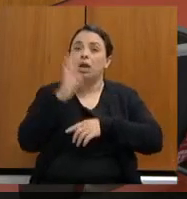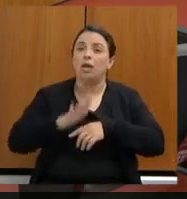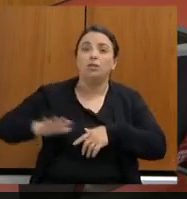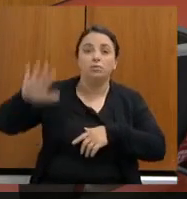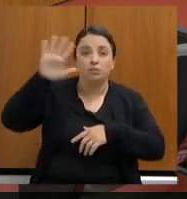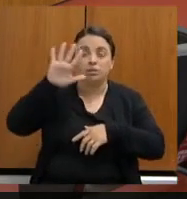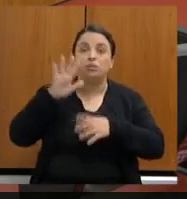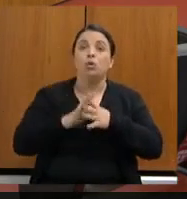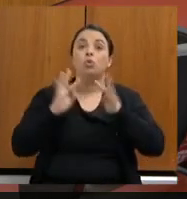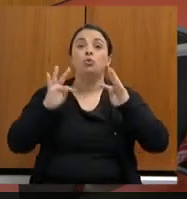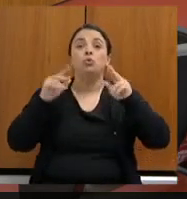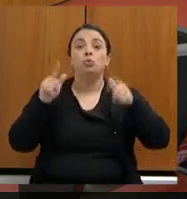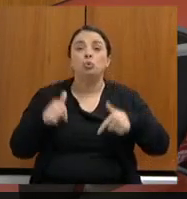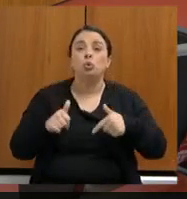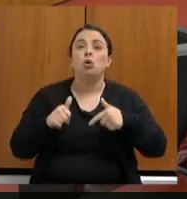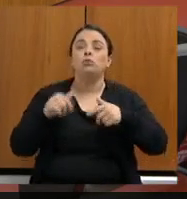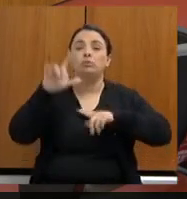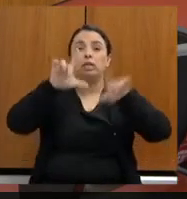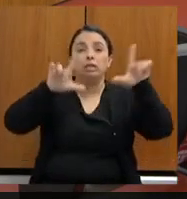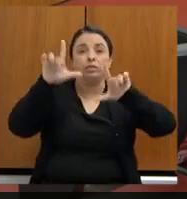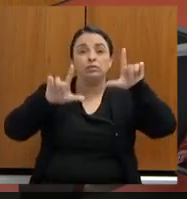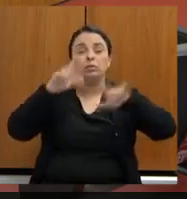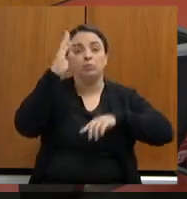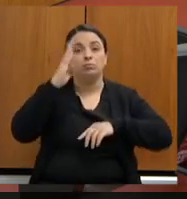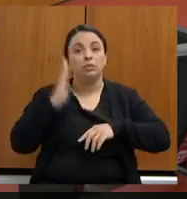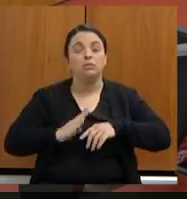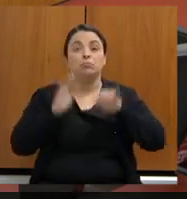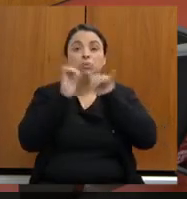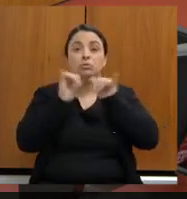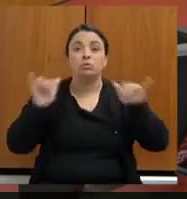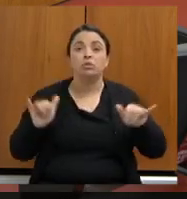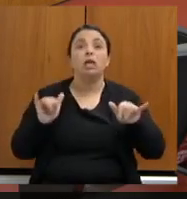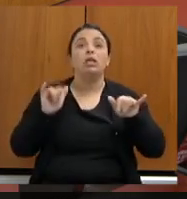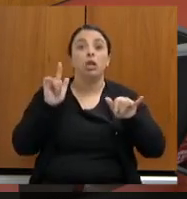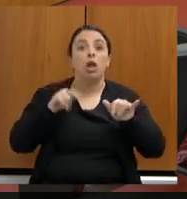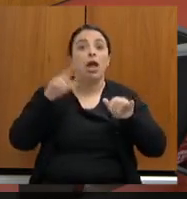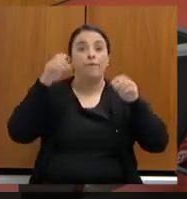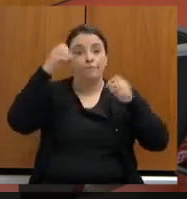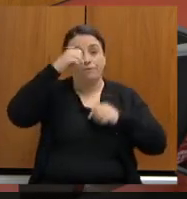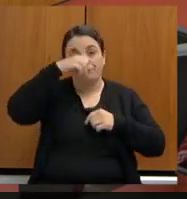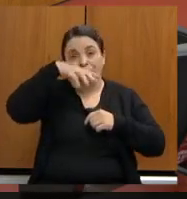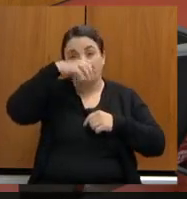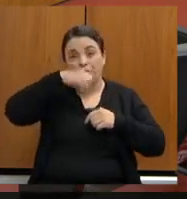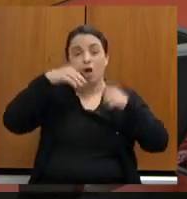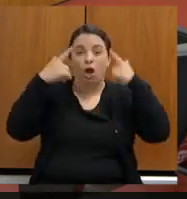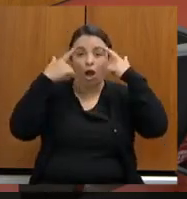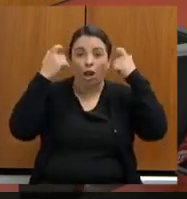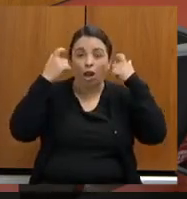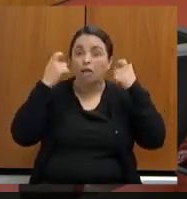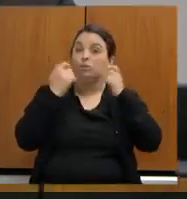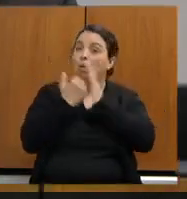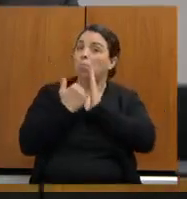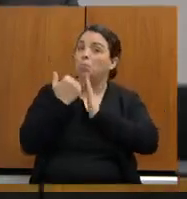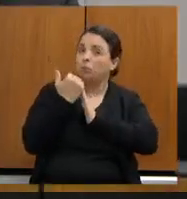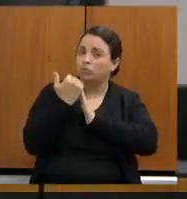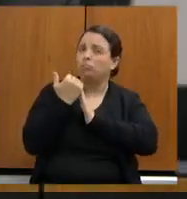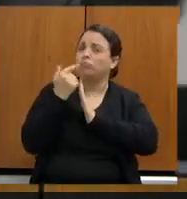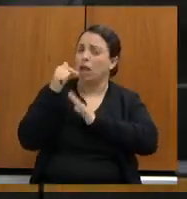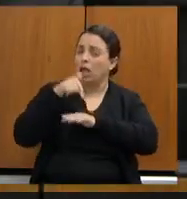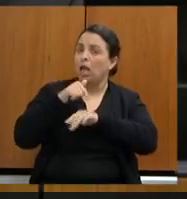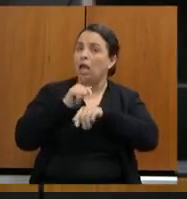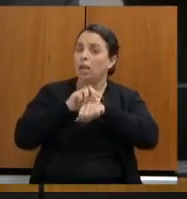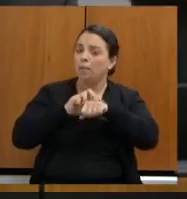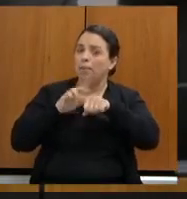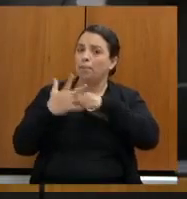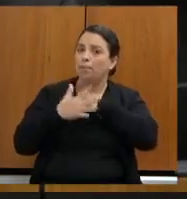que toda mídia brasileira veio anunciando o aumento do número de violência durante a pandemia Isso é fato e foi